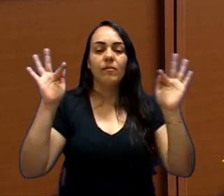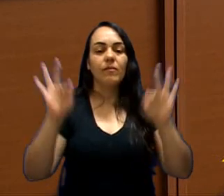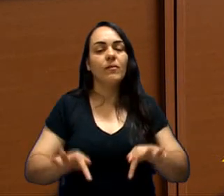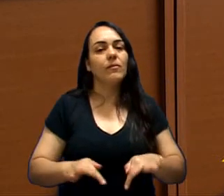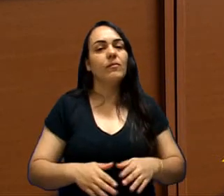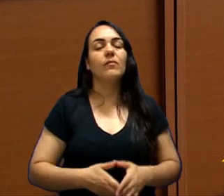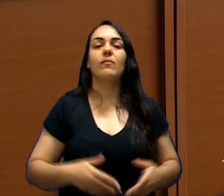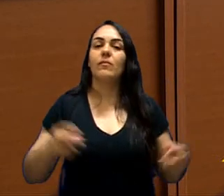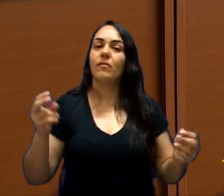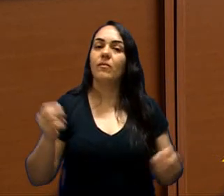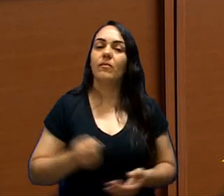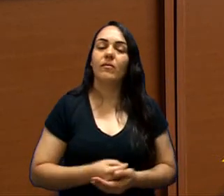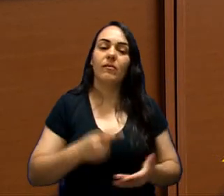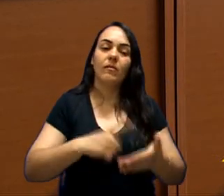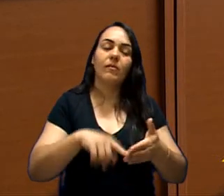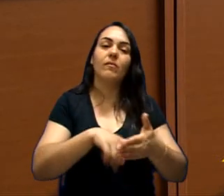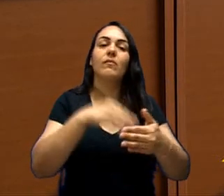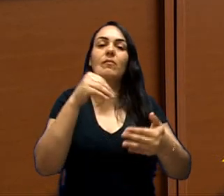votação.